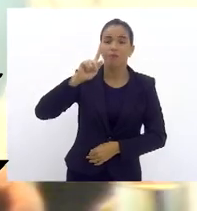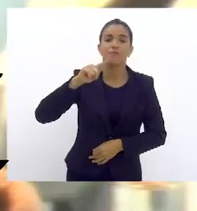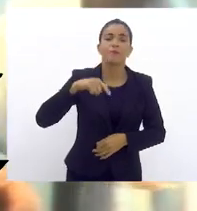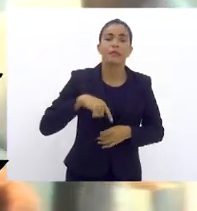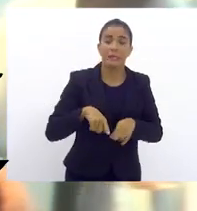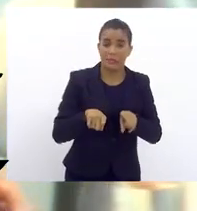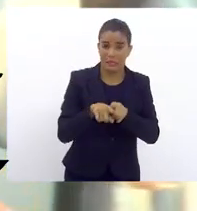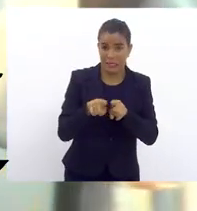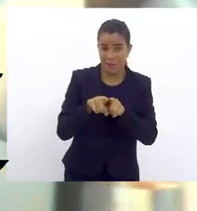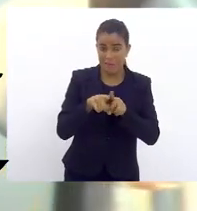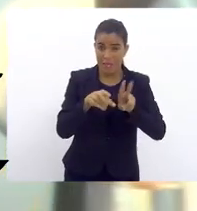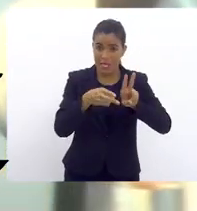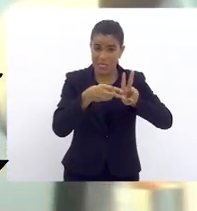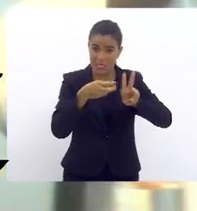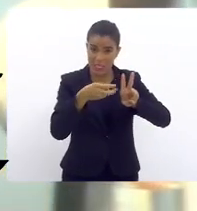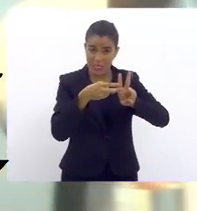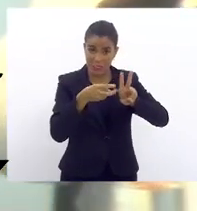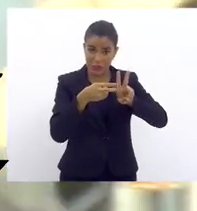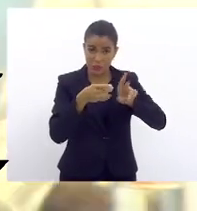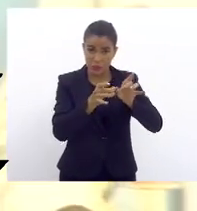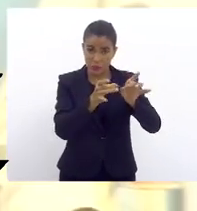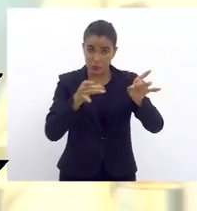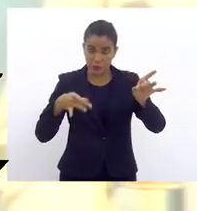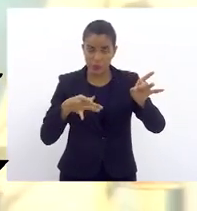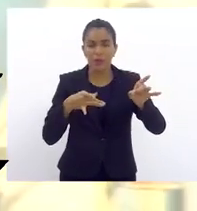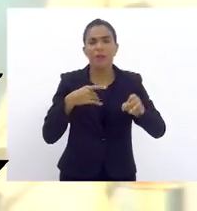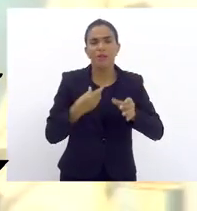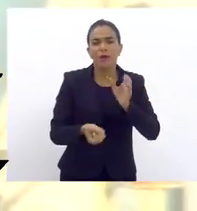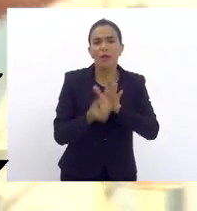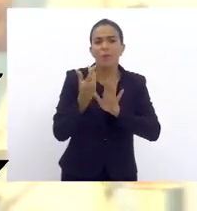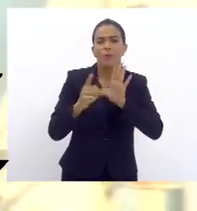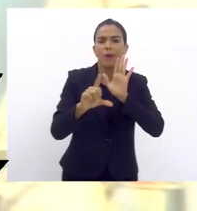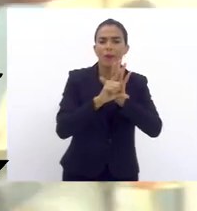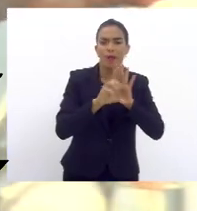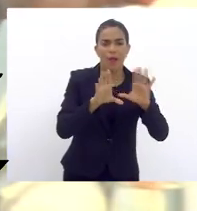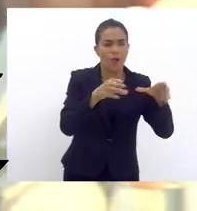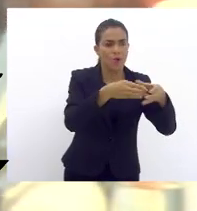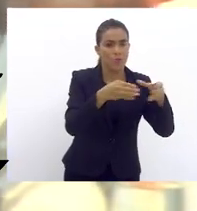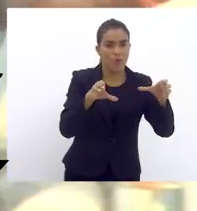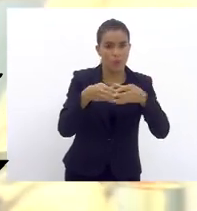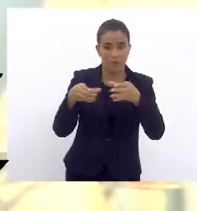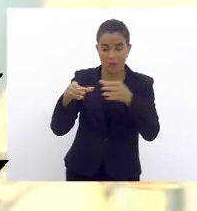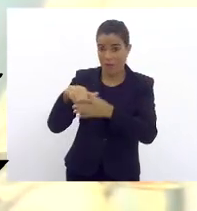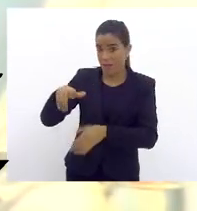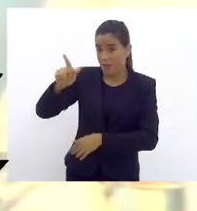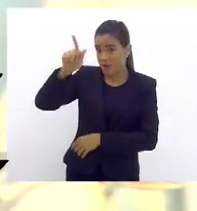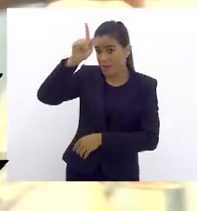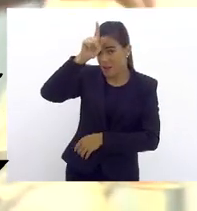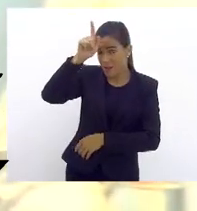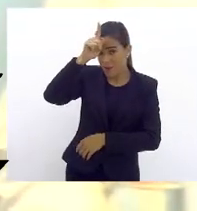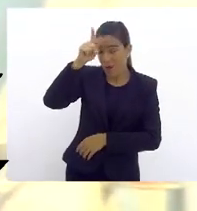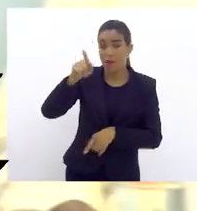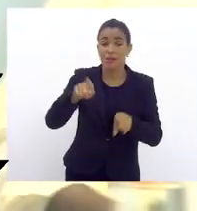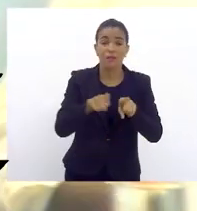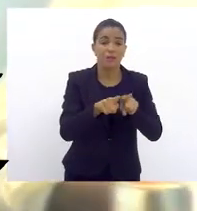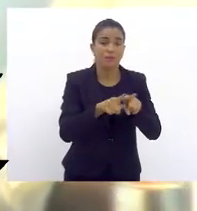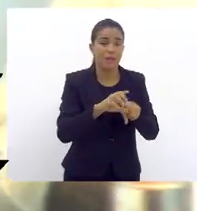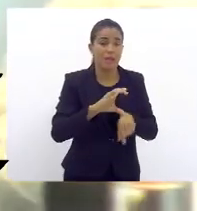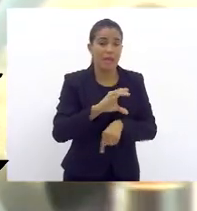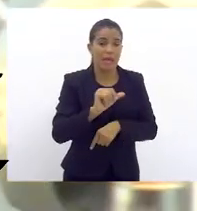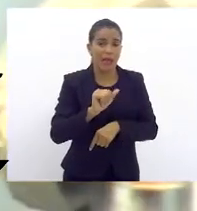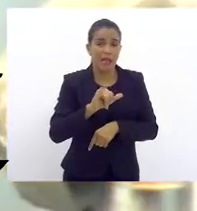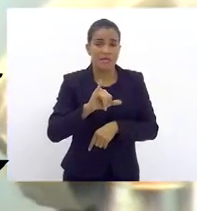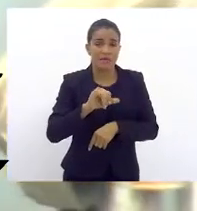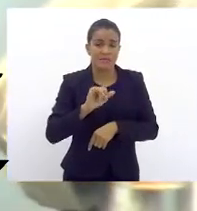Caiçaras nós fizemos uma lei dizendo que as Comunidades Quilombolas e Caiçaras que estavam há mais de 50 anos numa